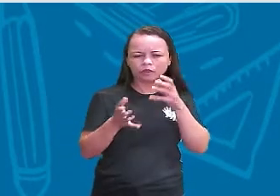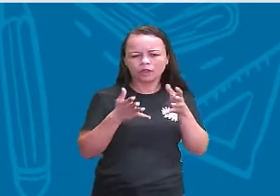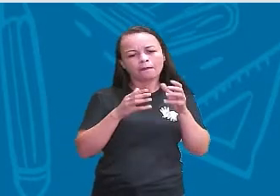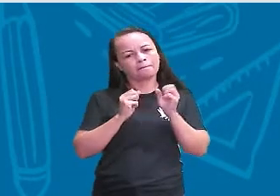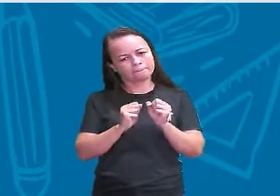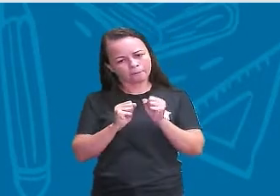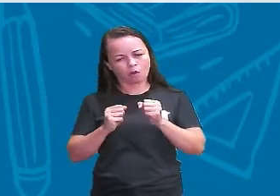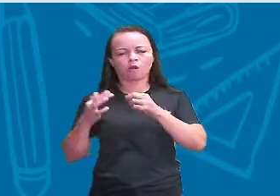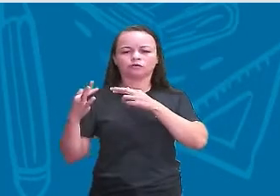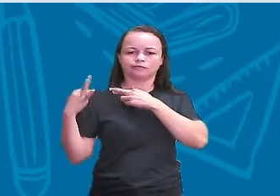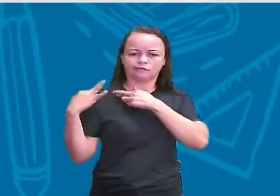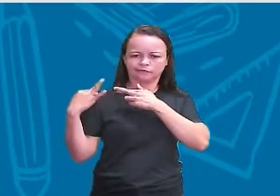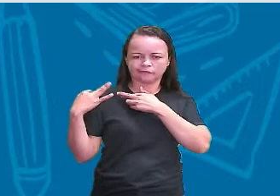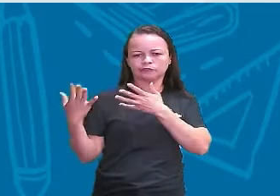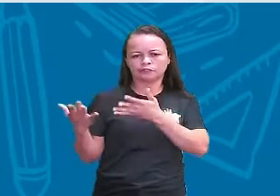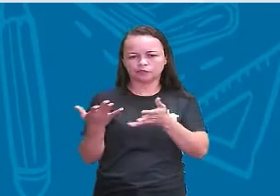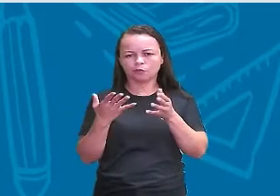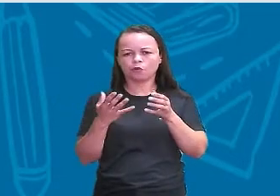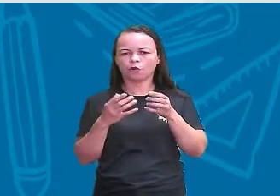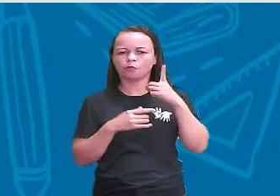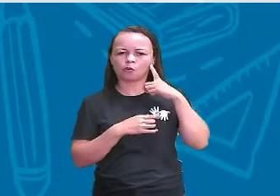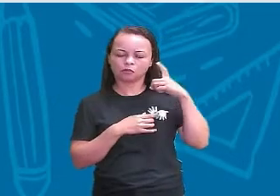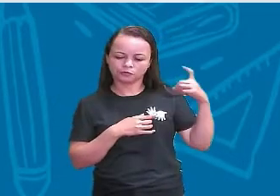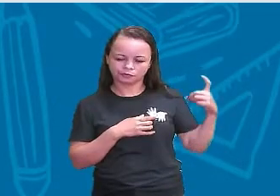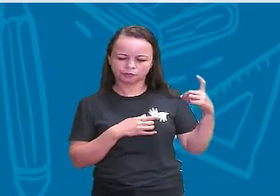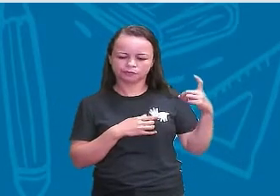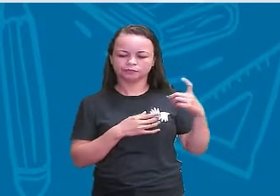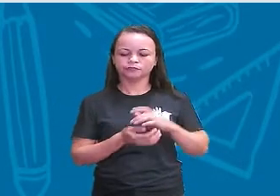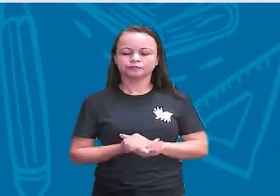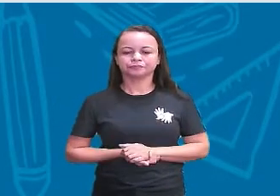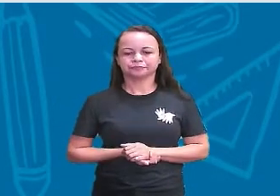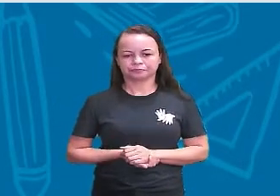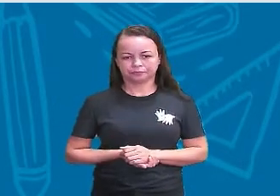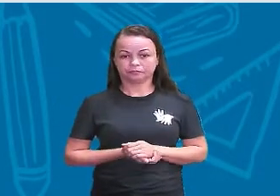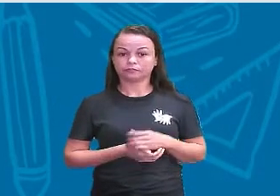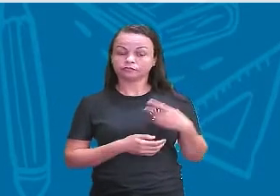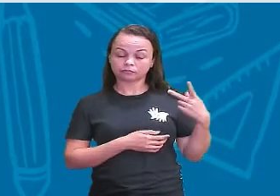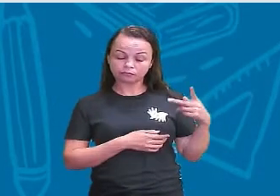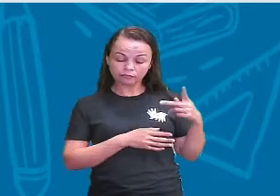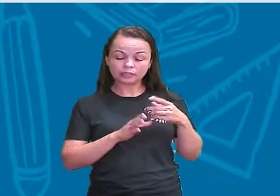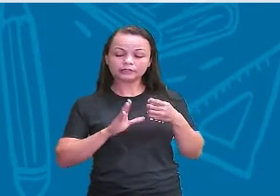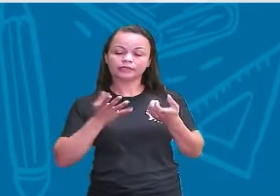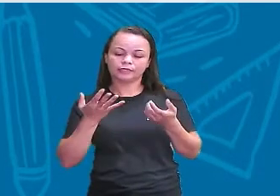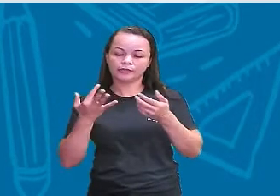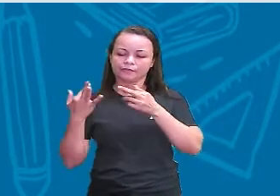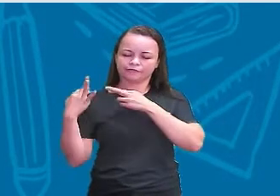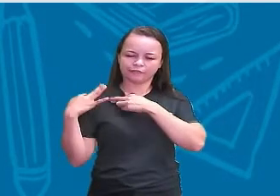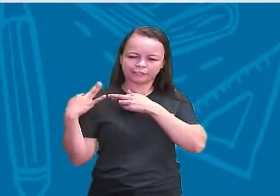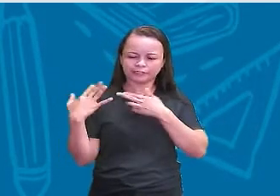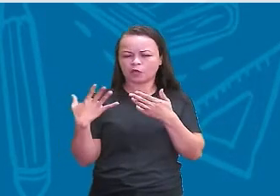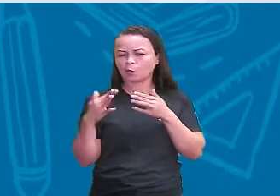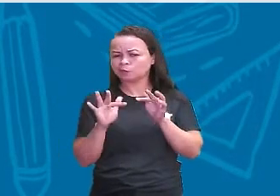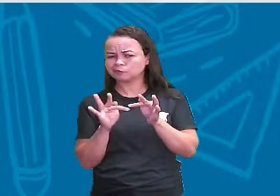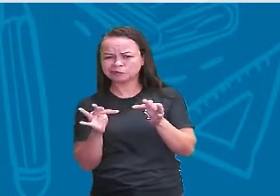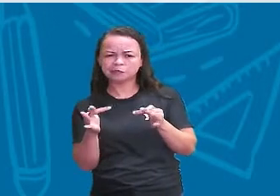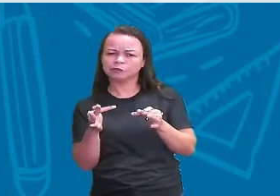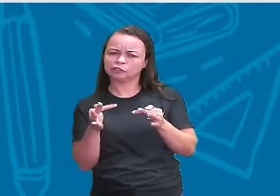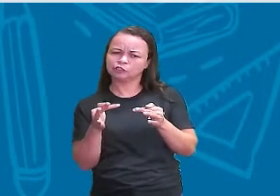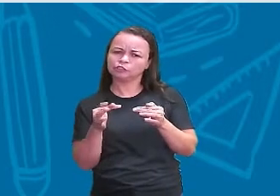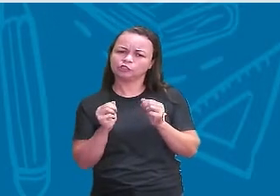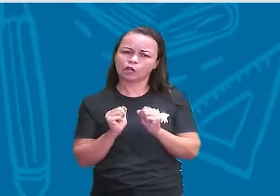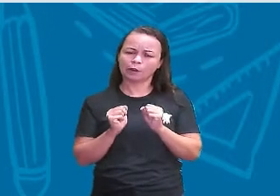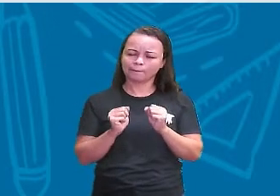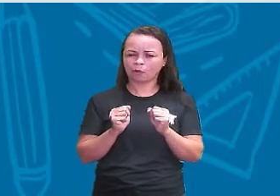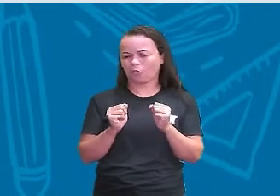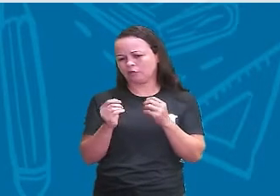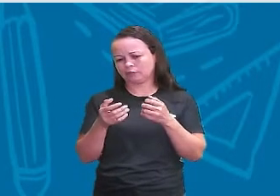definir como som, tá certo? Essa seria a definição mais simples que a gente pode dar para